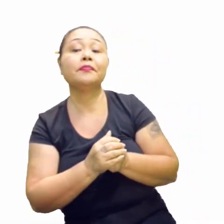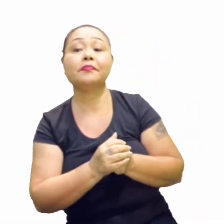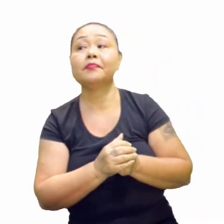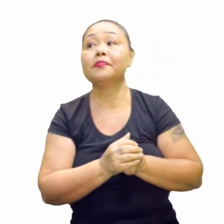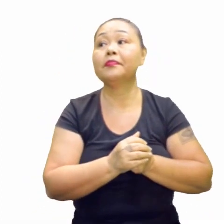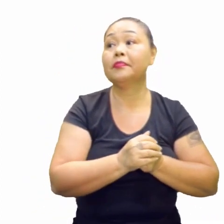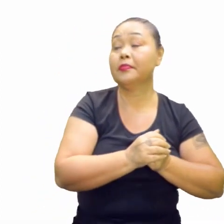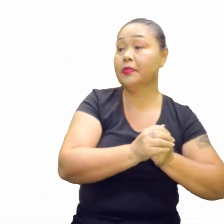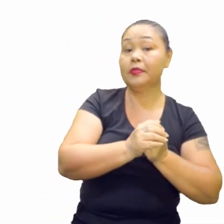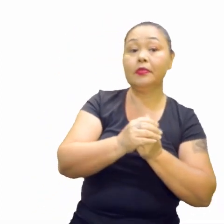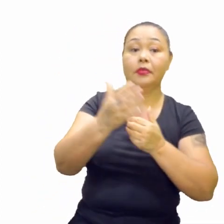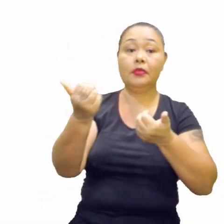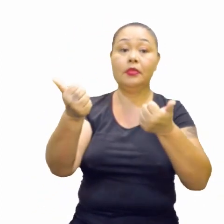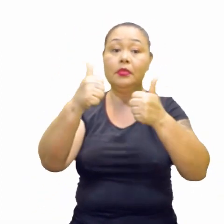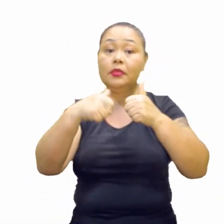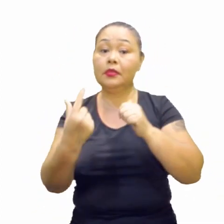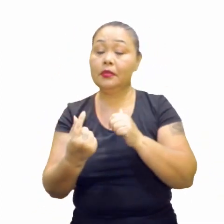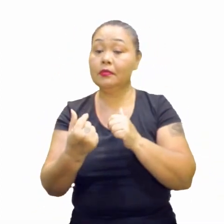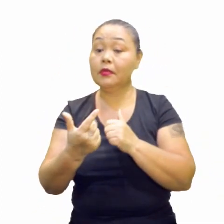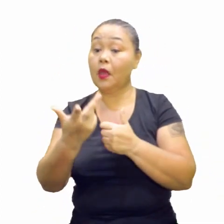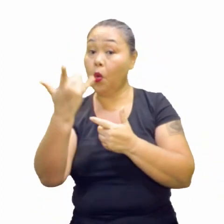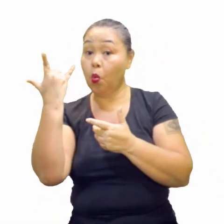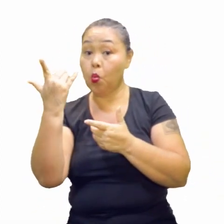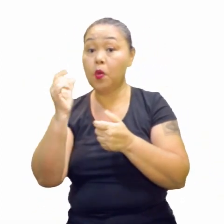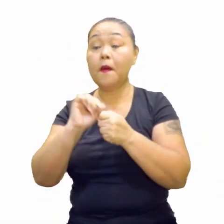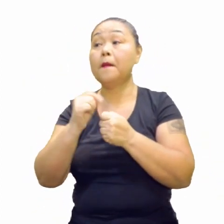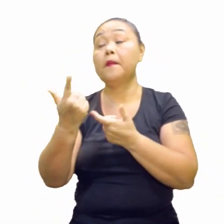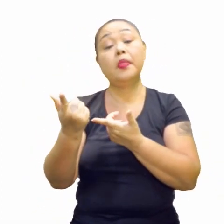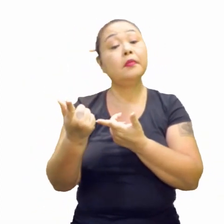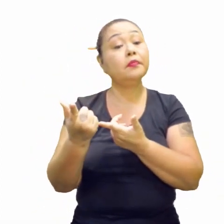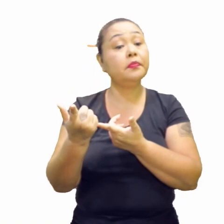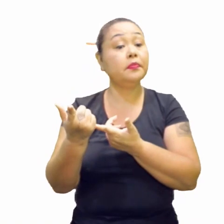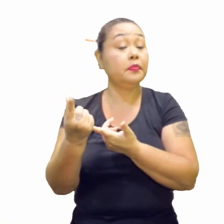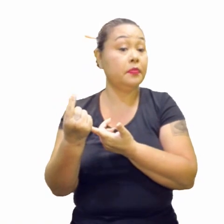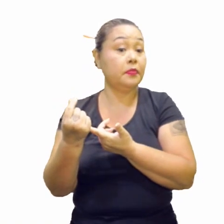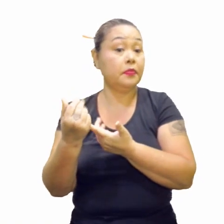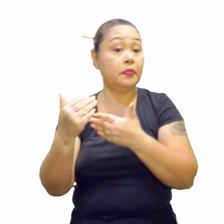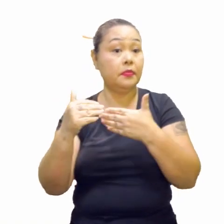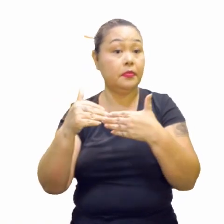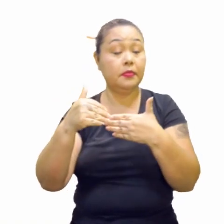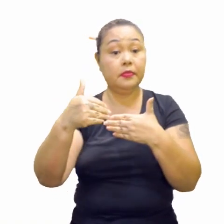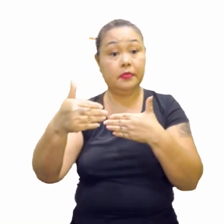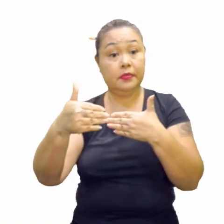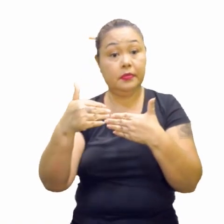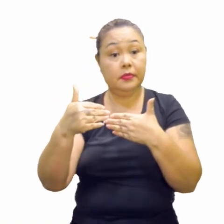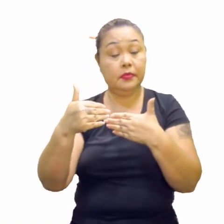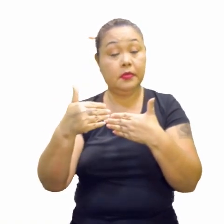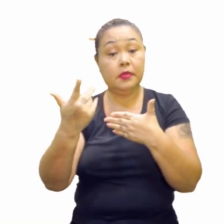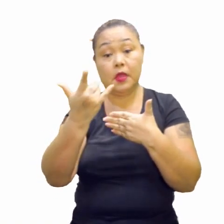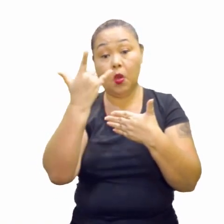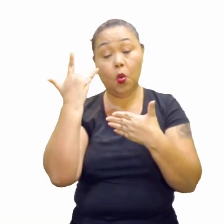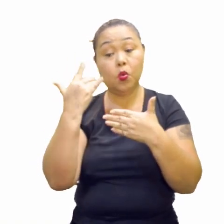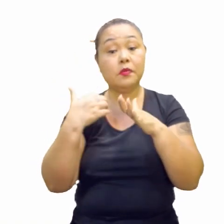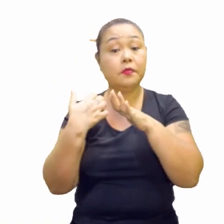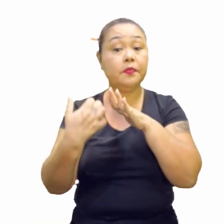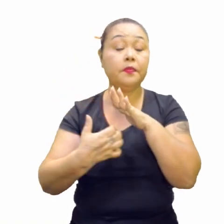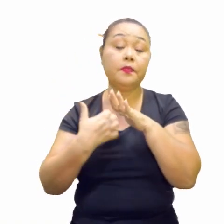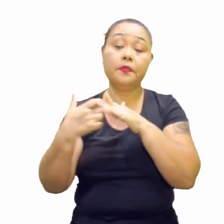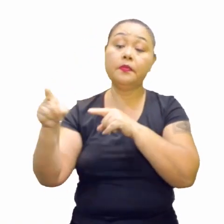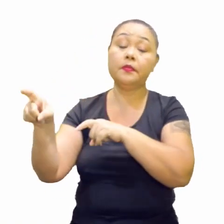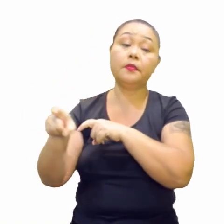Queda dos preços e dos lucros. Os preços e a margem de lucro dos empresários da